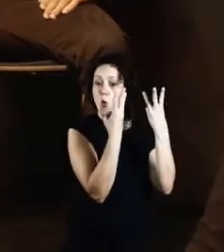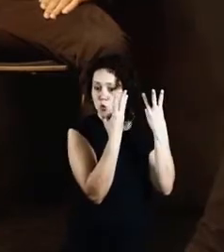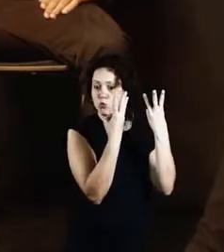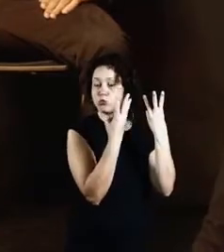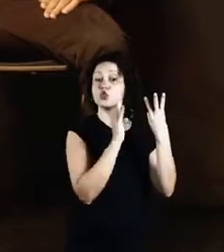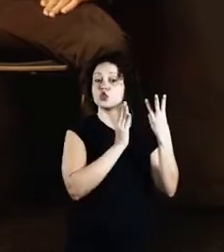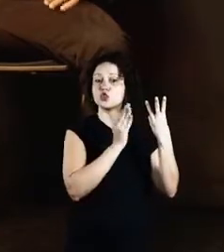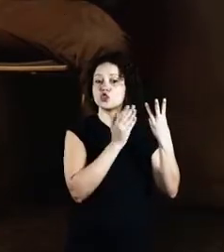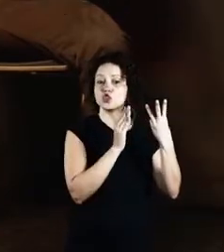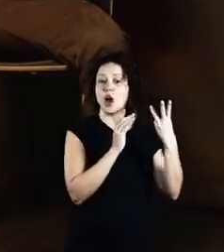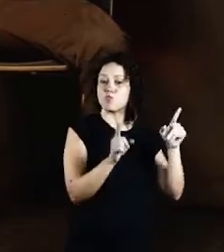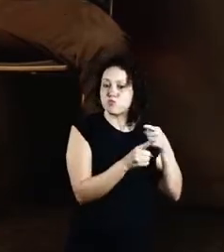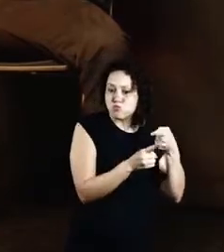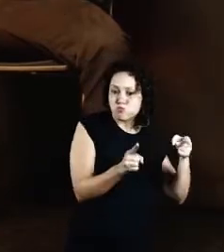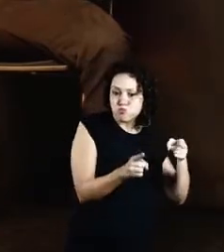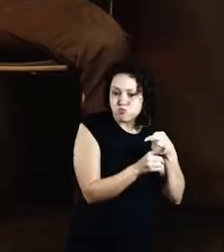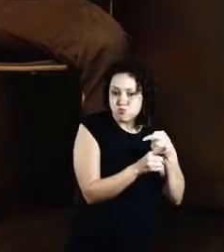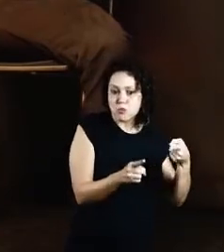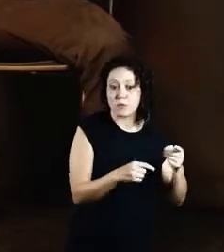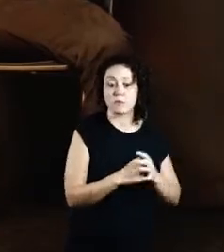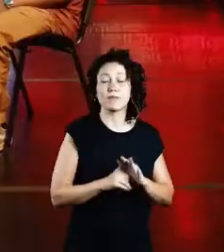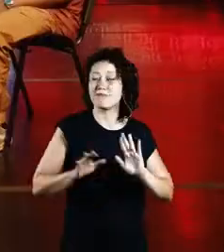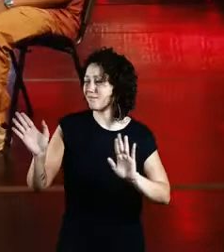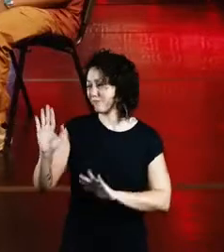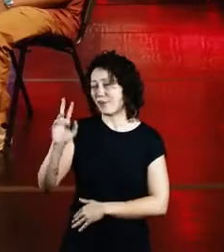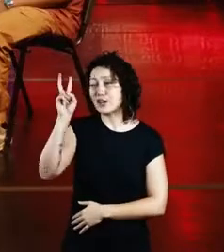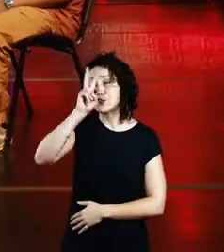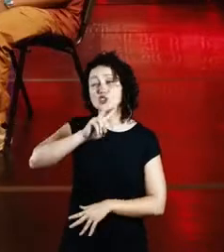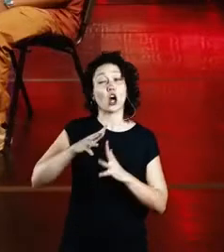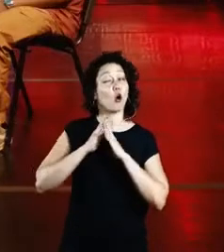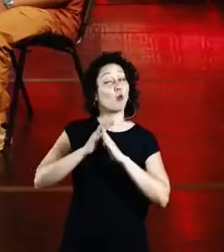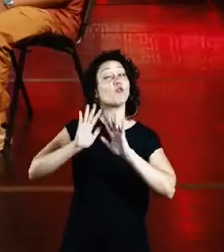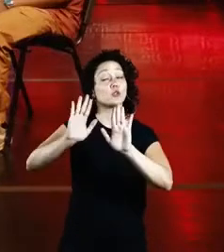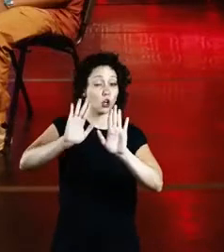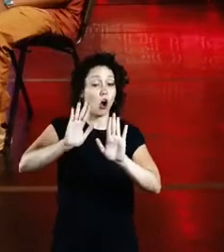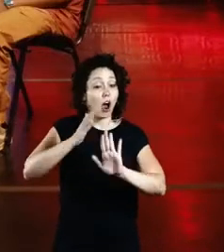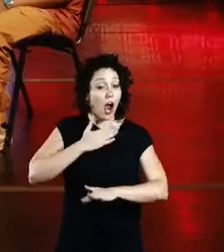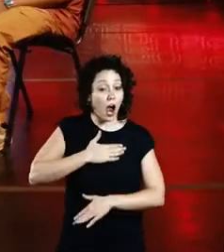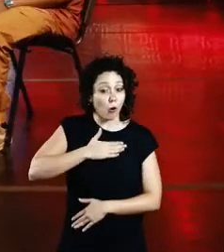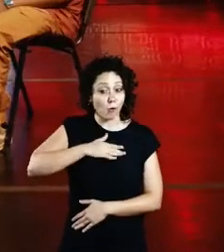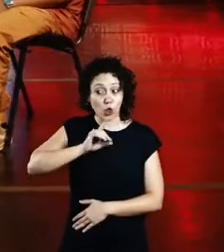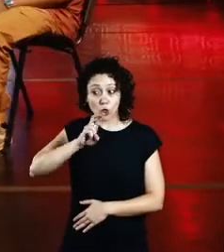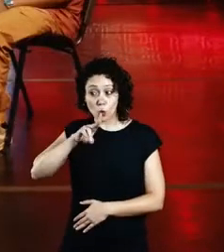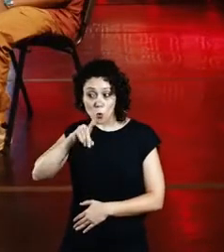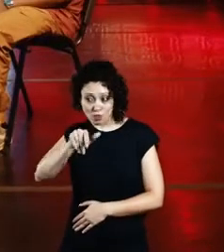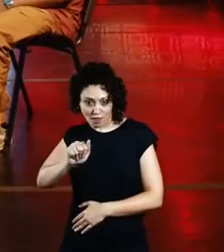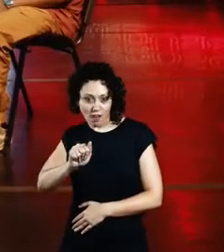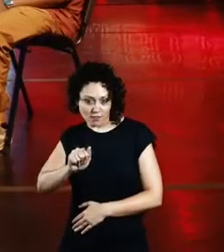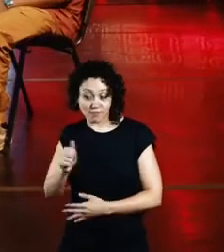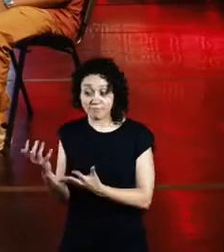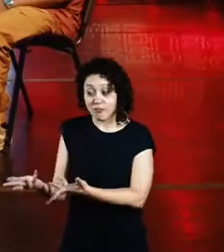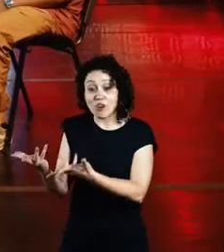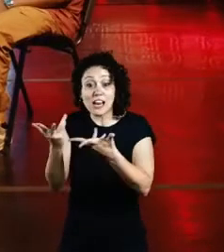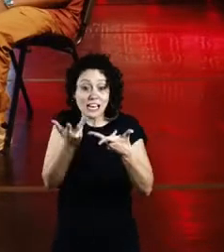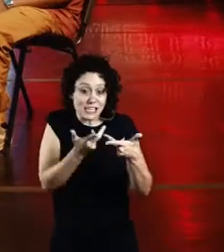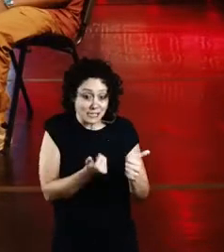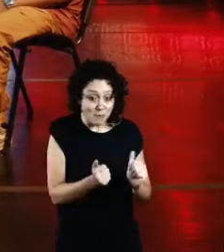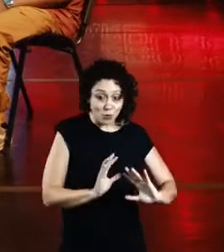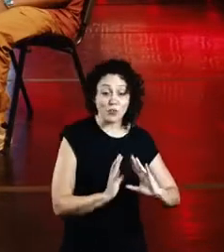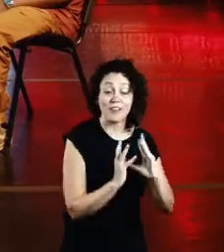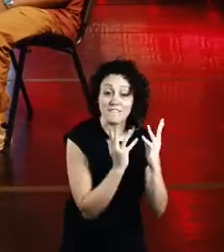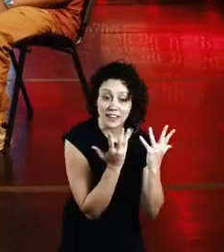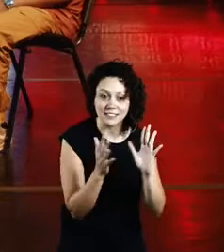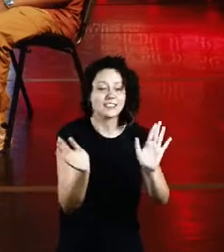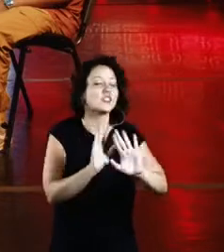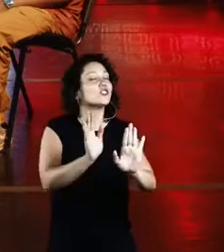histórias. Eu só estou resumindo, o Duda, né? Ele foi recebido lá no... Porque o Duda, que nem eu estava comendo, eu vou contar você a história. Você estava na Chic Show antes, Duda?